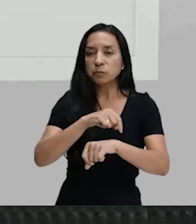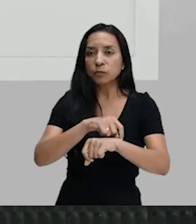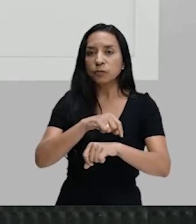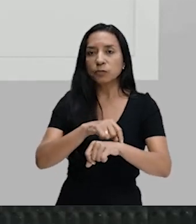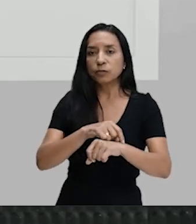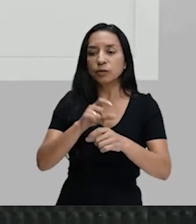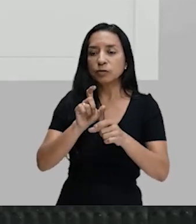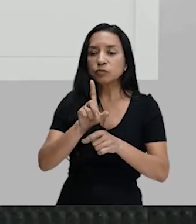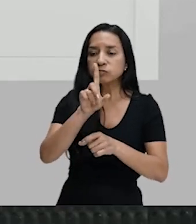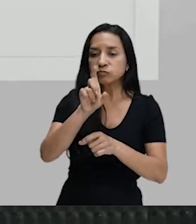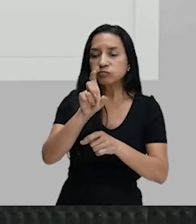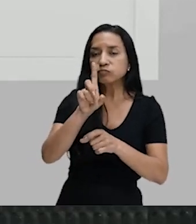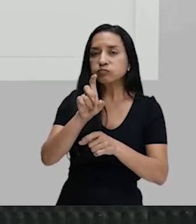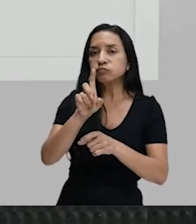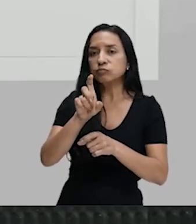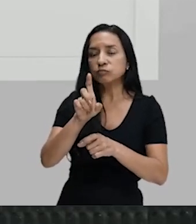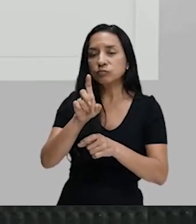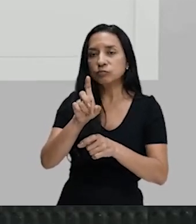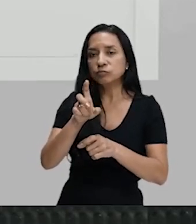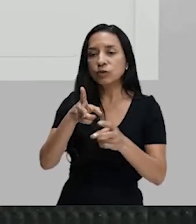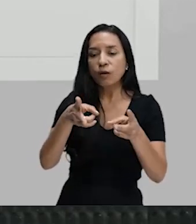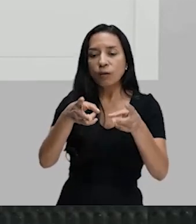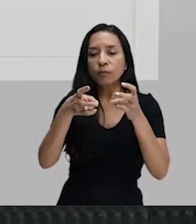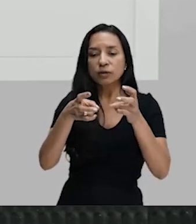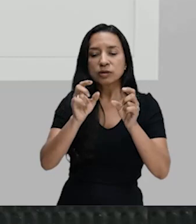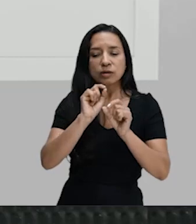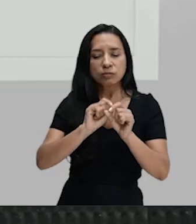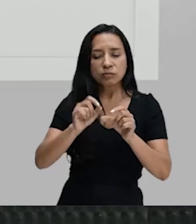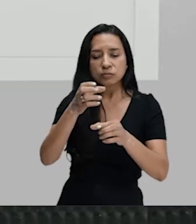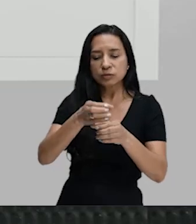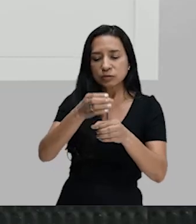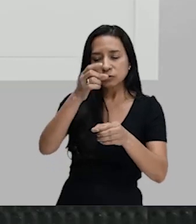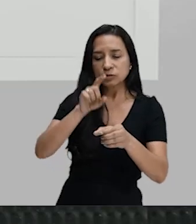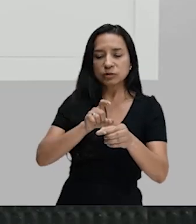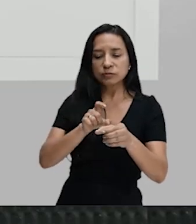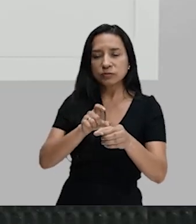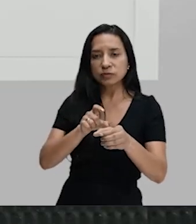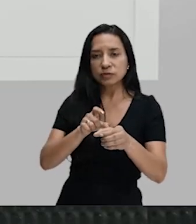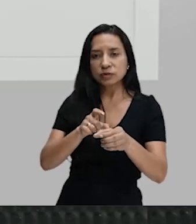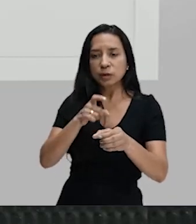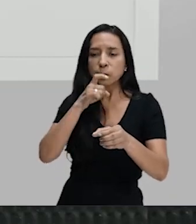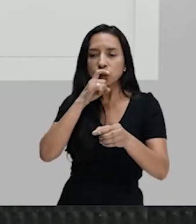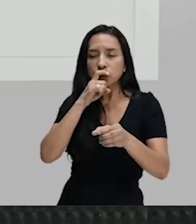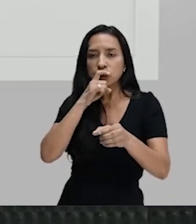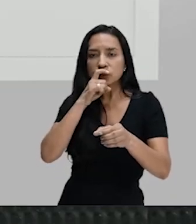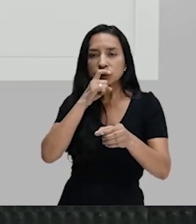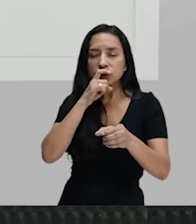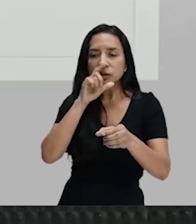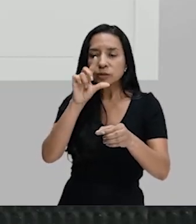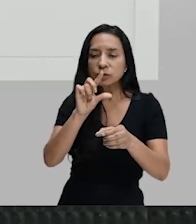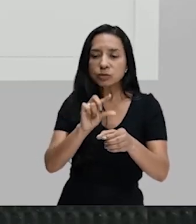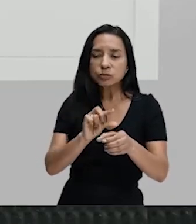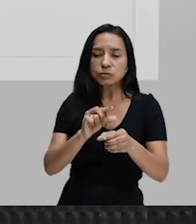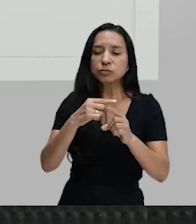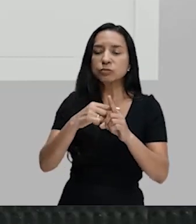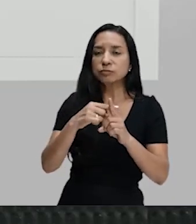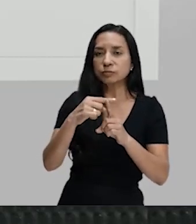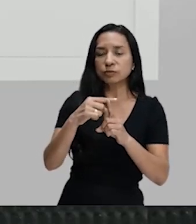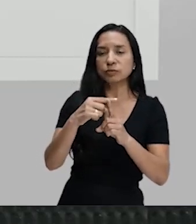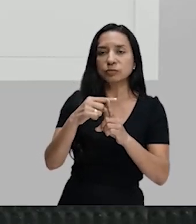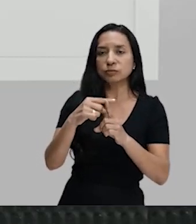está sendo acionado o spray, você percebe que aquela latinha ela fica geladinha, né? Ela diminui a sua